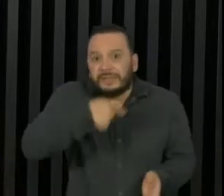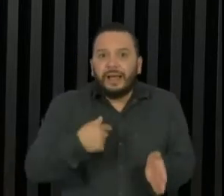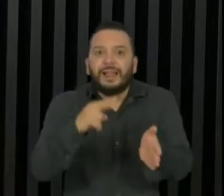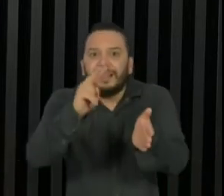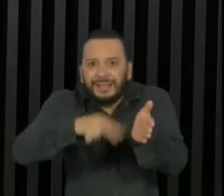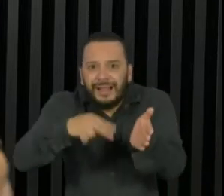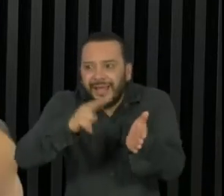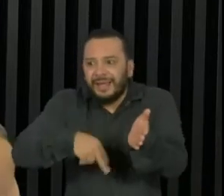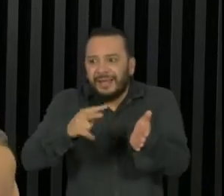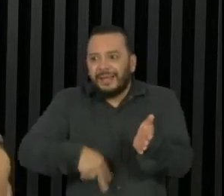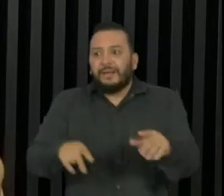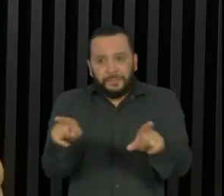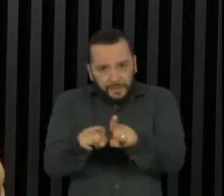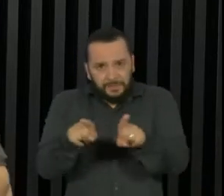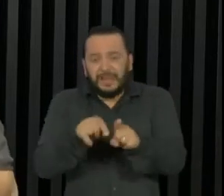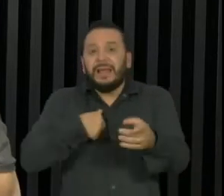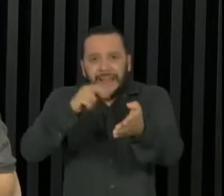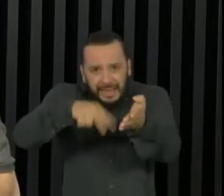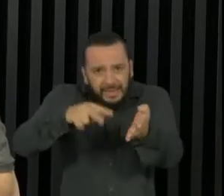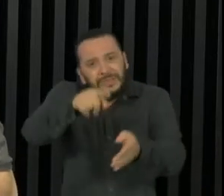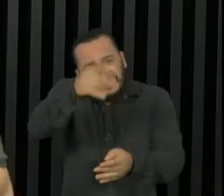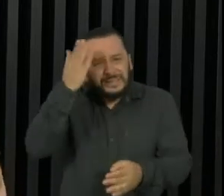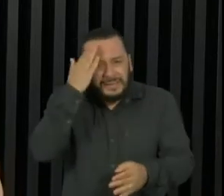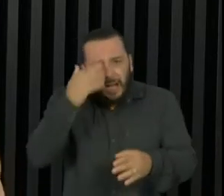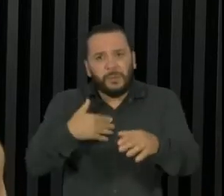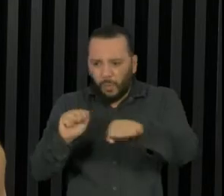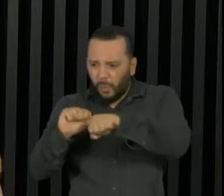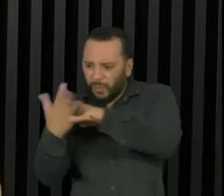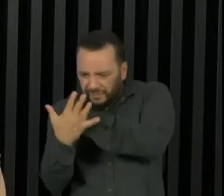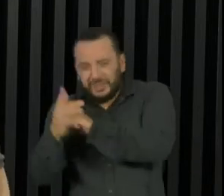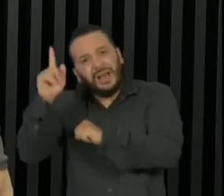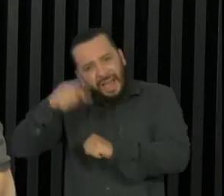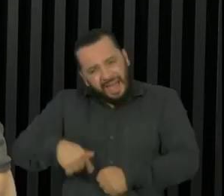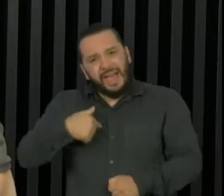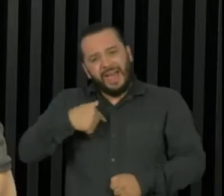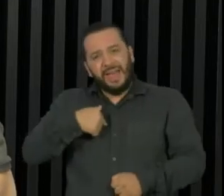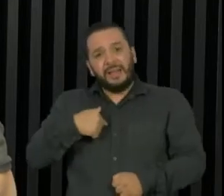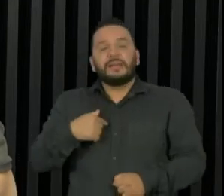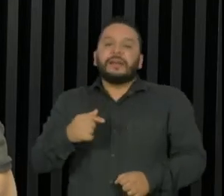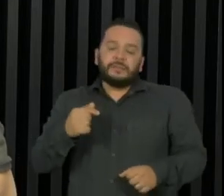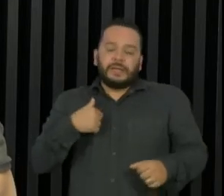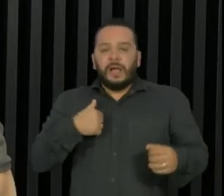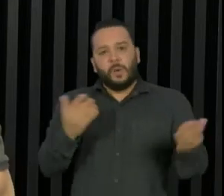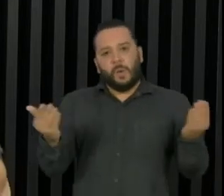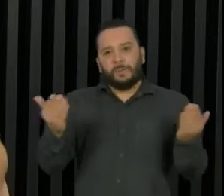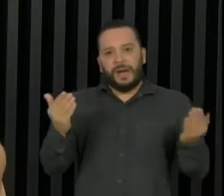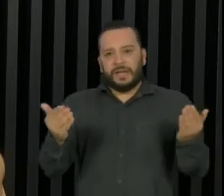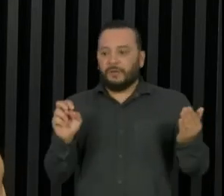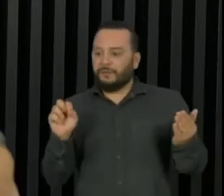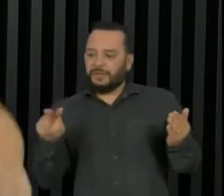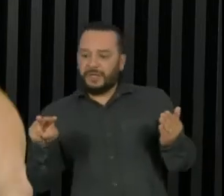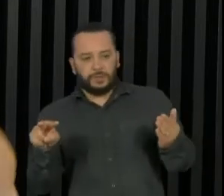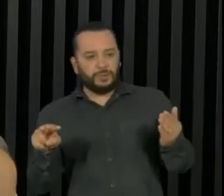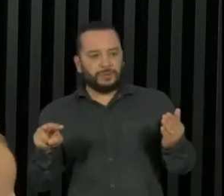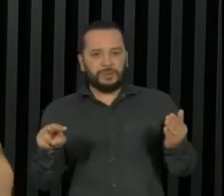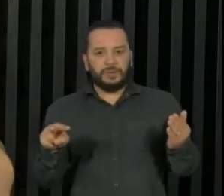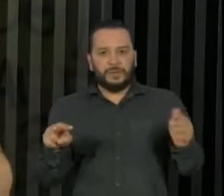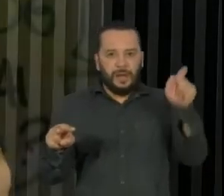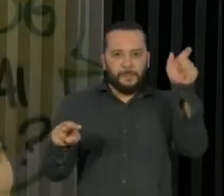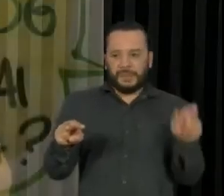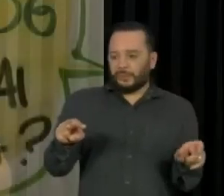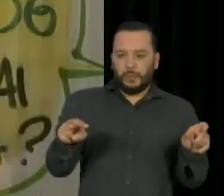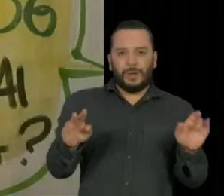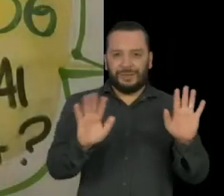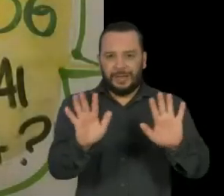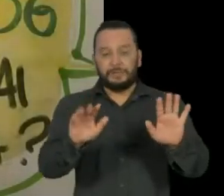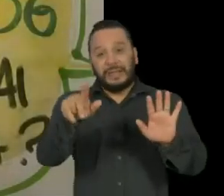o mínimo para saber que o Covid é uma ameaça. Eu, obviamente, não estou comparando um vírus a um ser humano, mas eu estou mostrando como você pode se informar